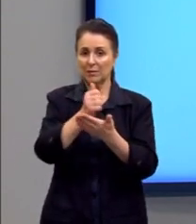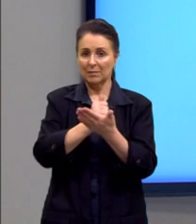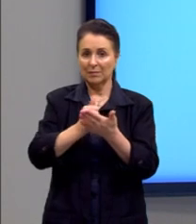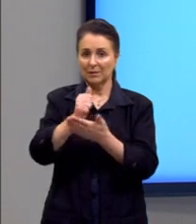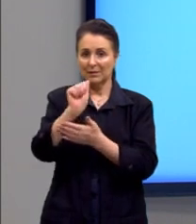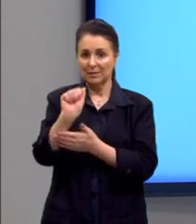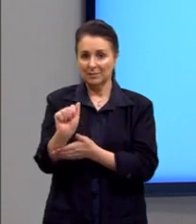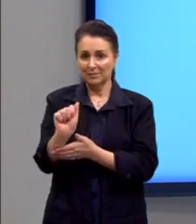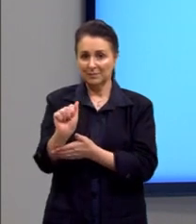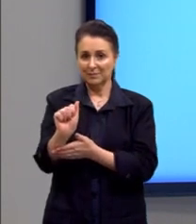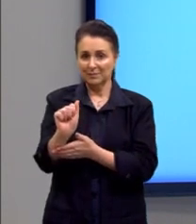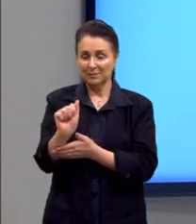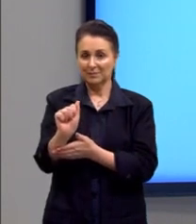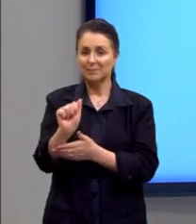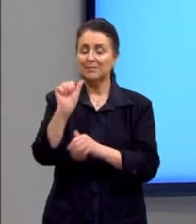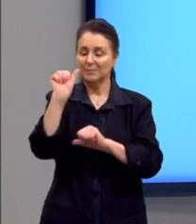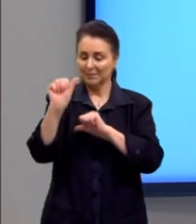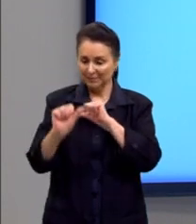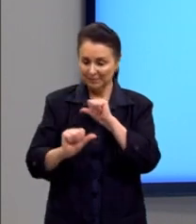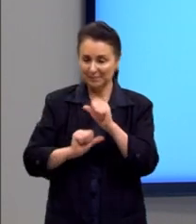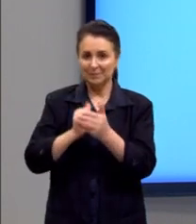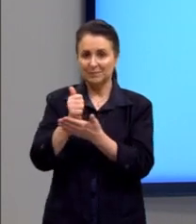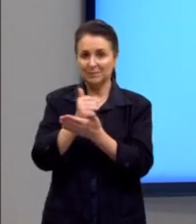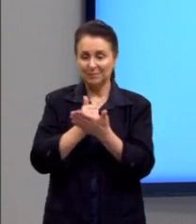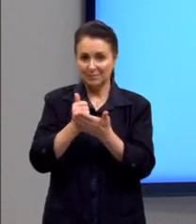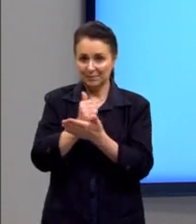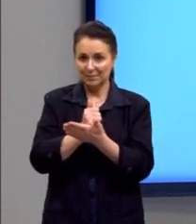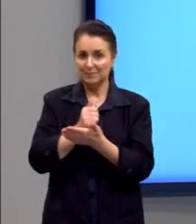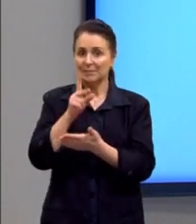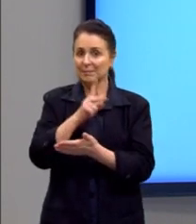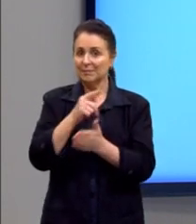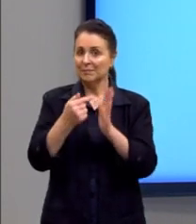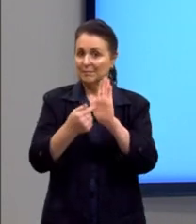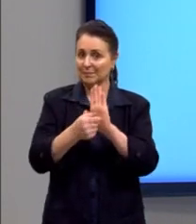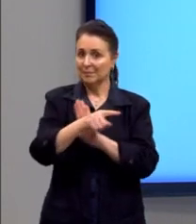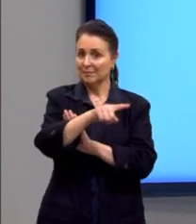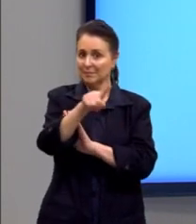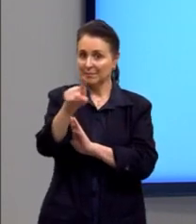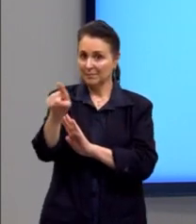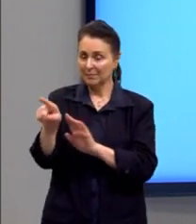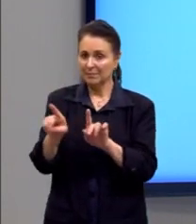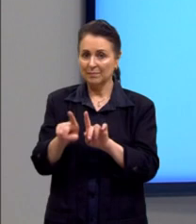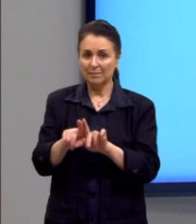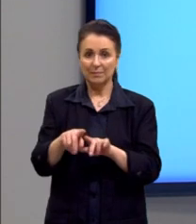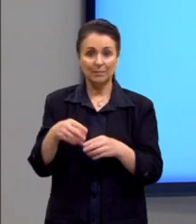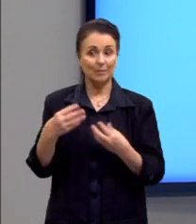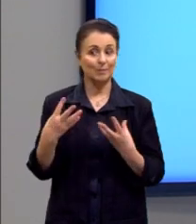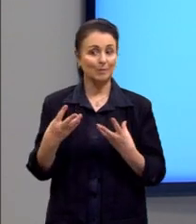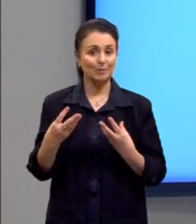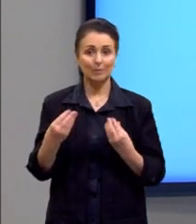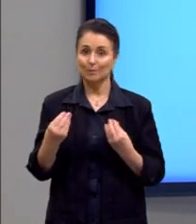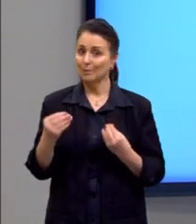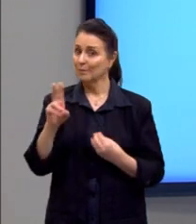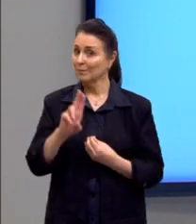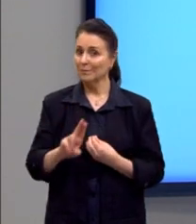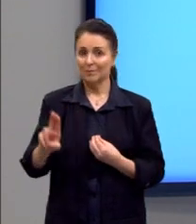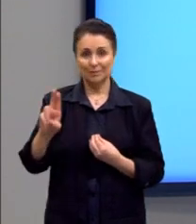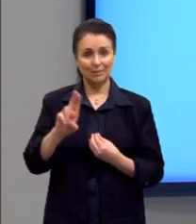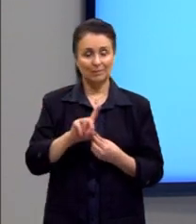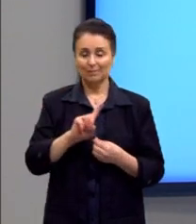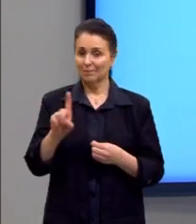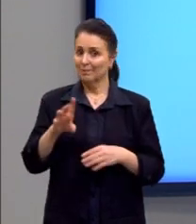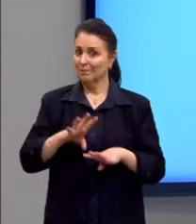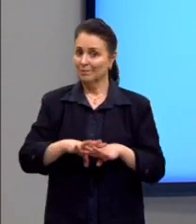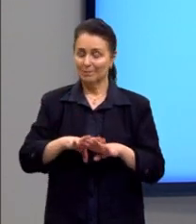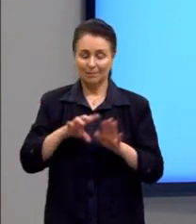ar essa propriedade mudança de base eu trouxe para mostrar para vocês mas não é muito usual da gente